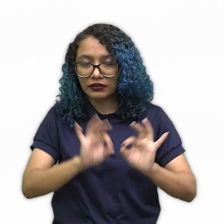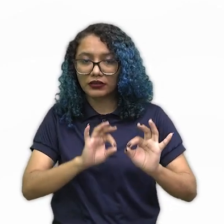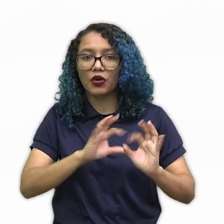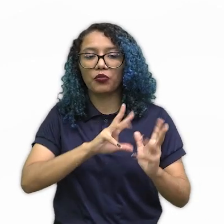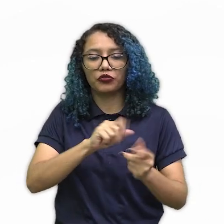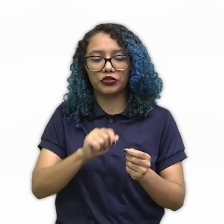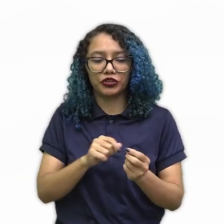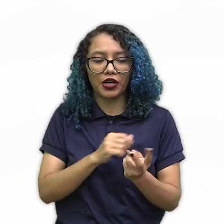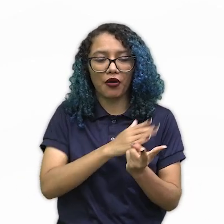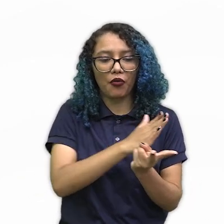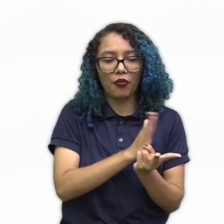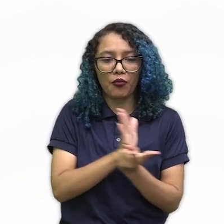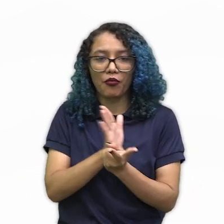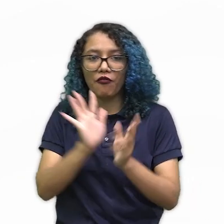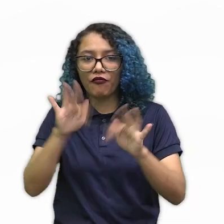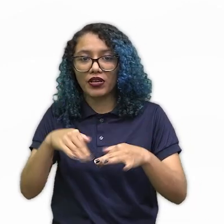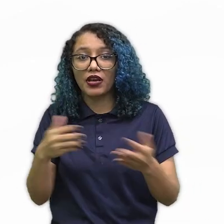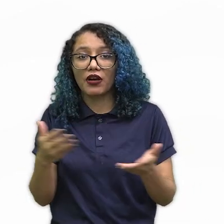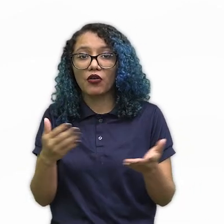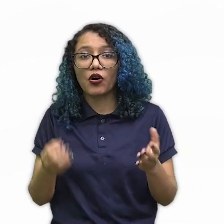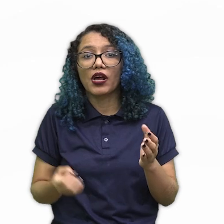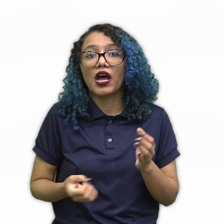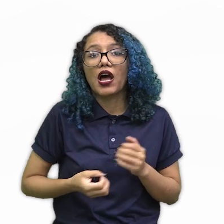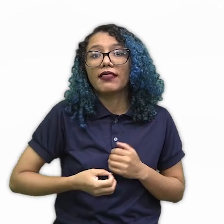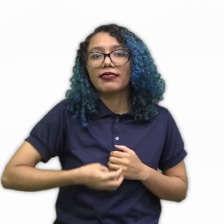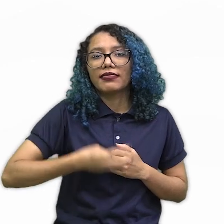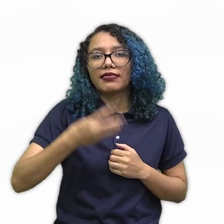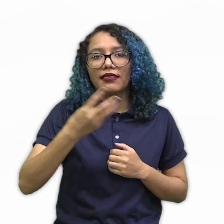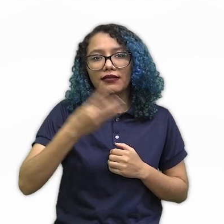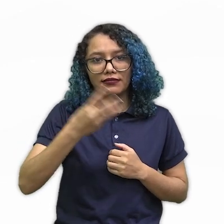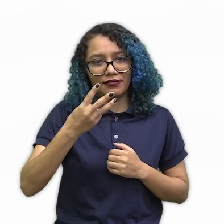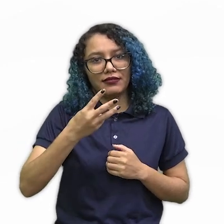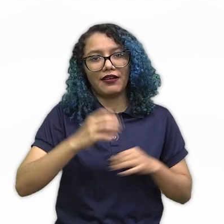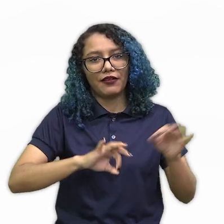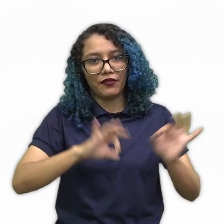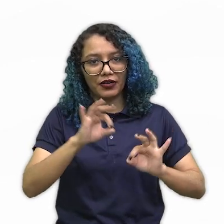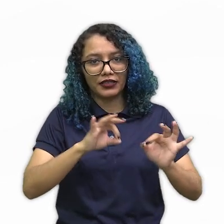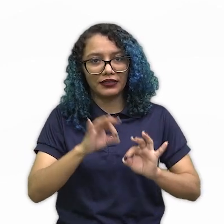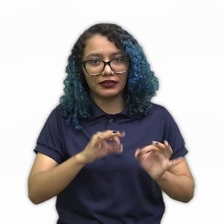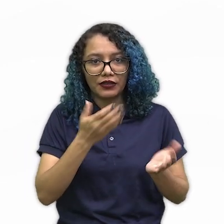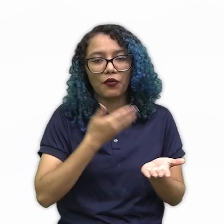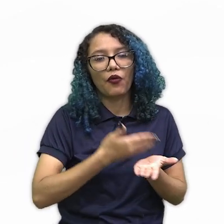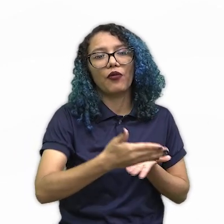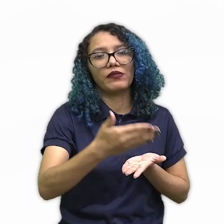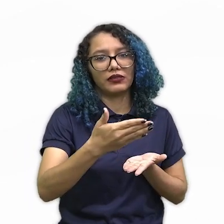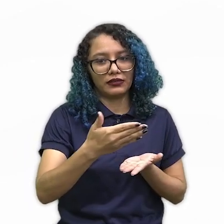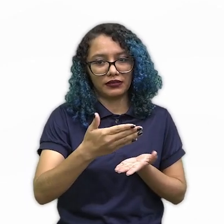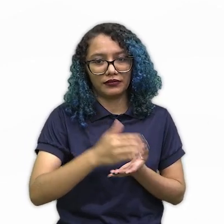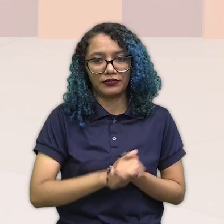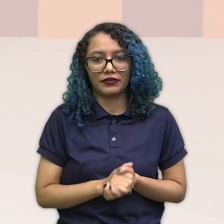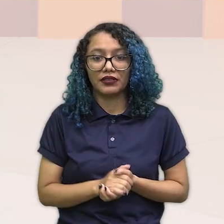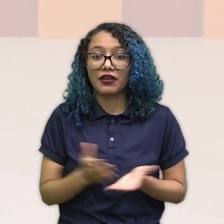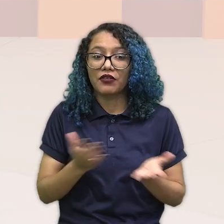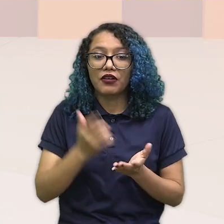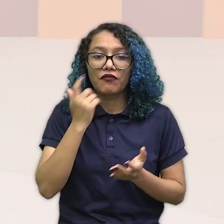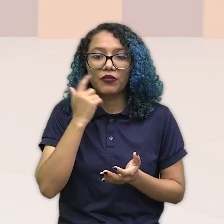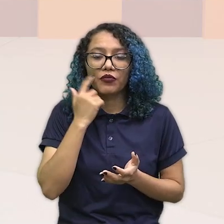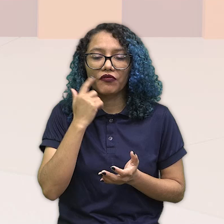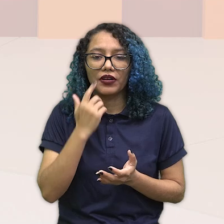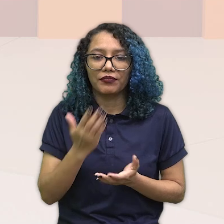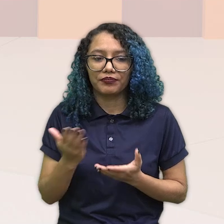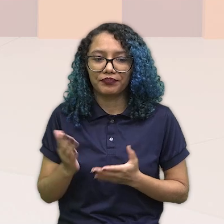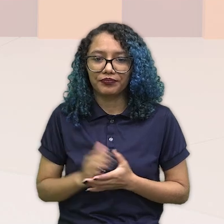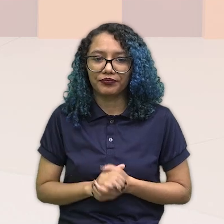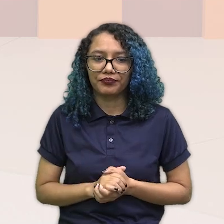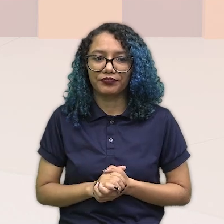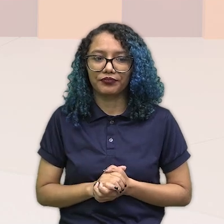a gente vai ter uma nova ordem geopolítica mundial surgindo, certo? E é isso que a gente vai conhecer